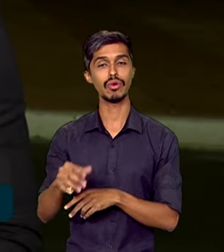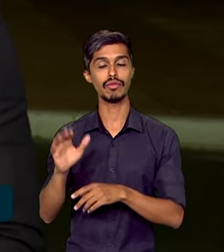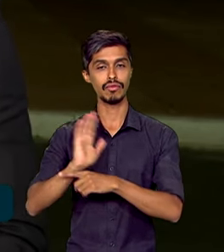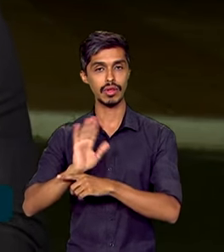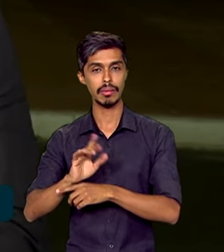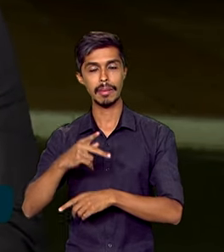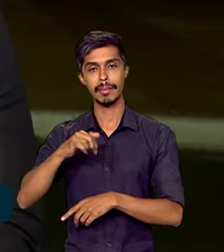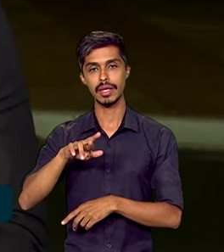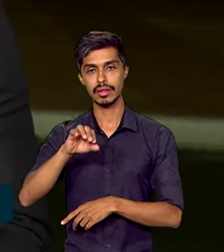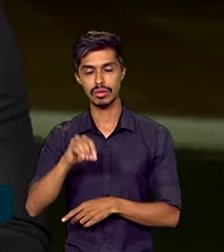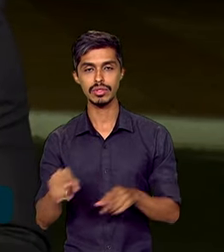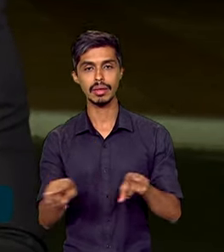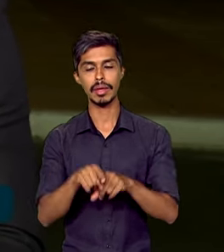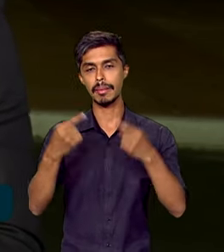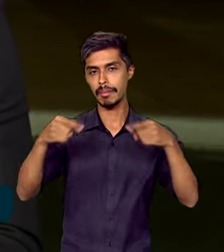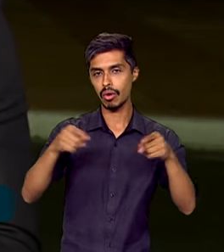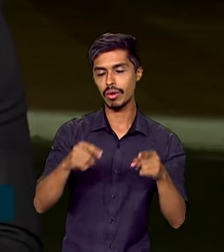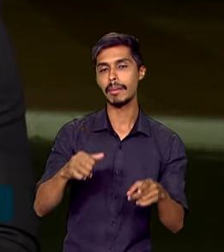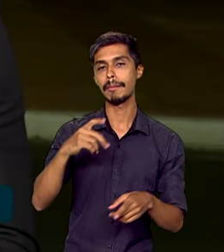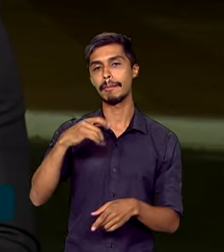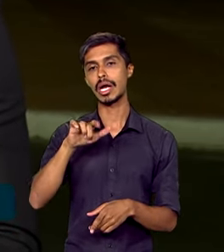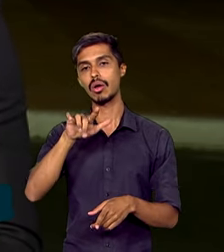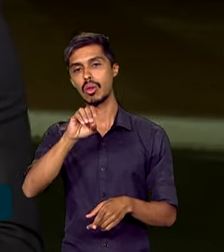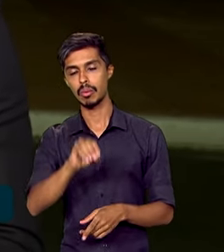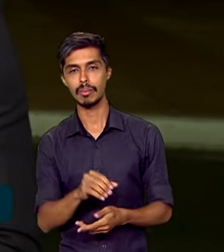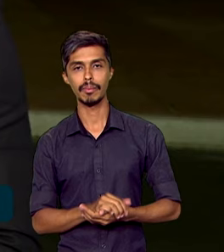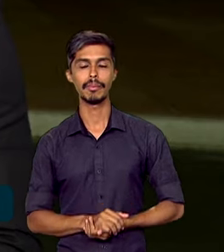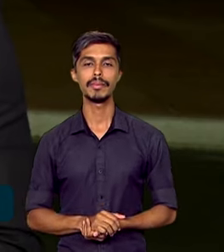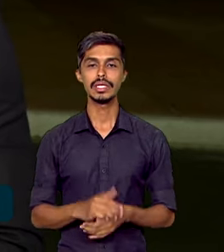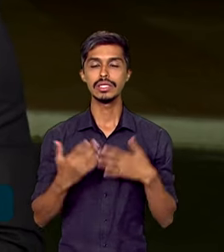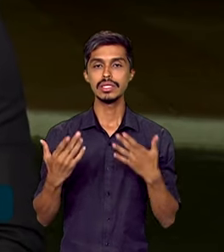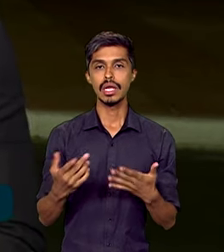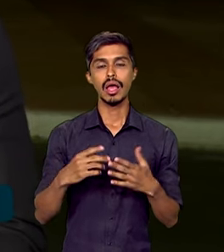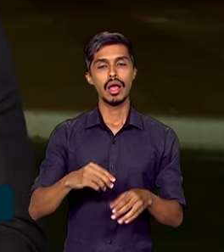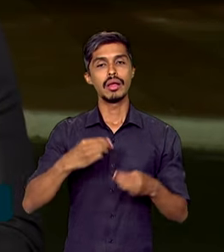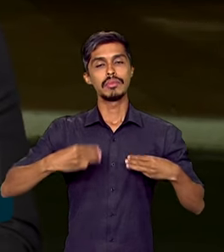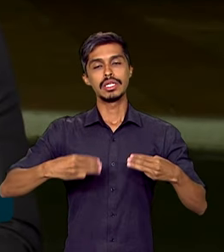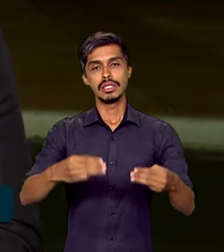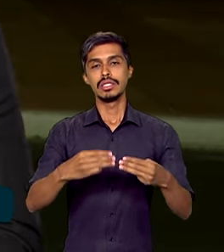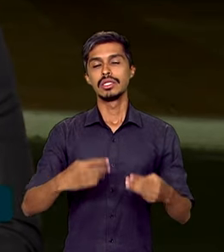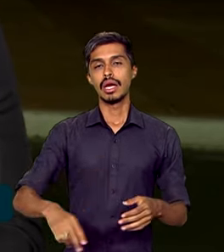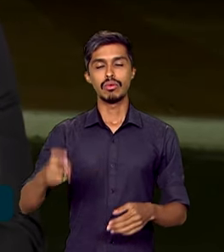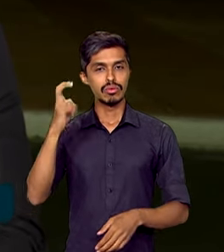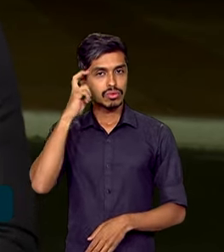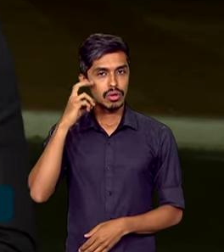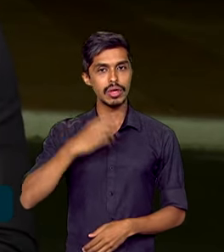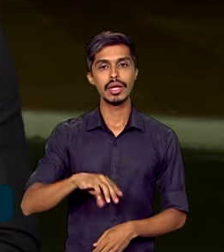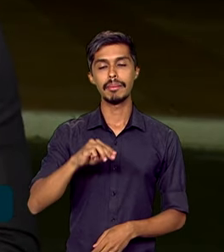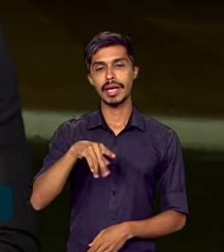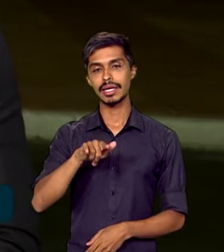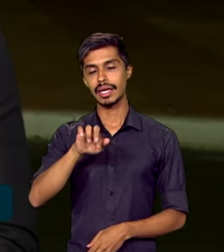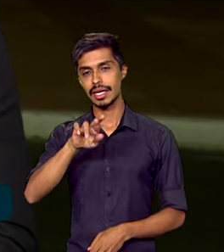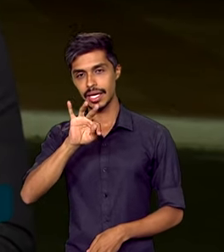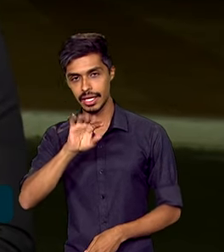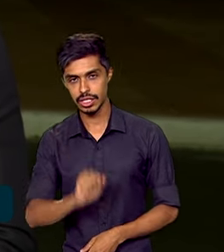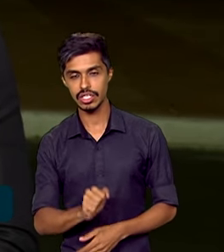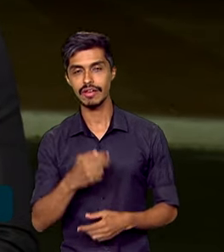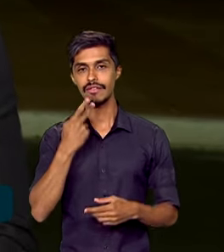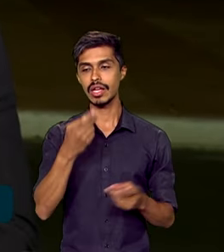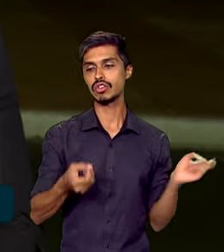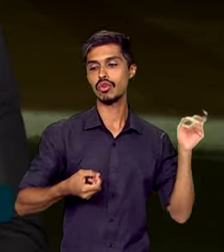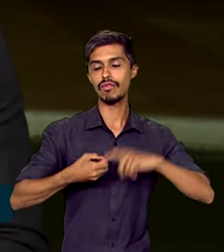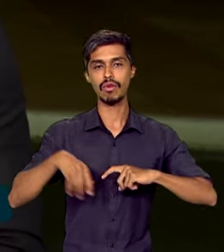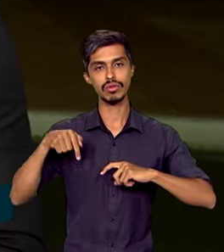Serrano e o músico e ator Paulo miclos a ministra da cultura Margarete Menezes falou sobre o retorno do Cine